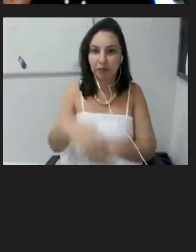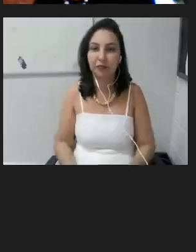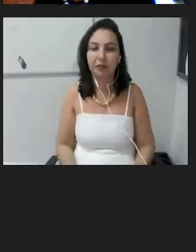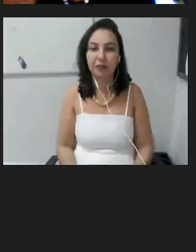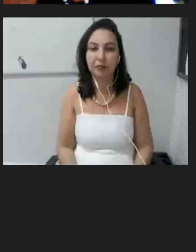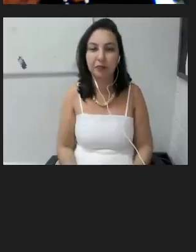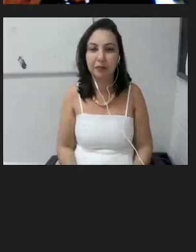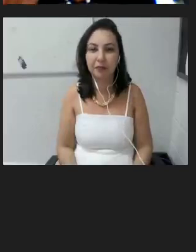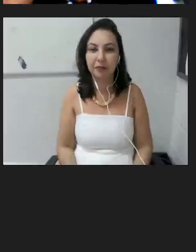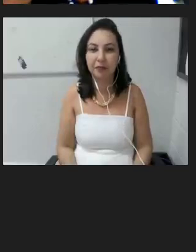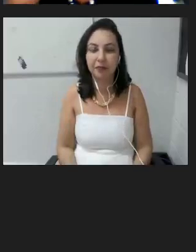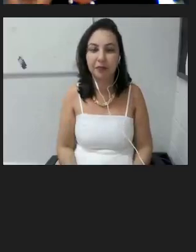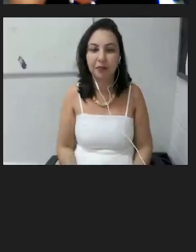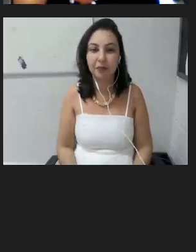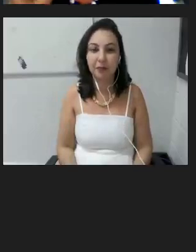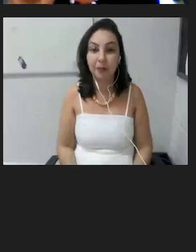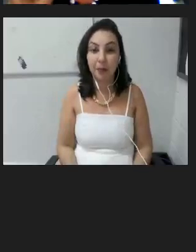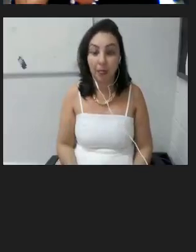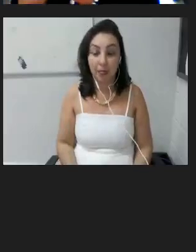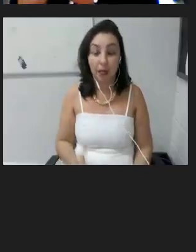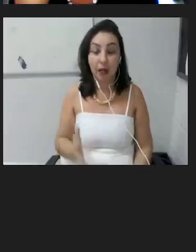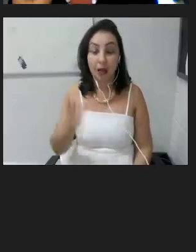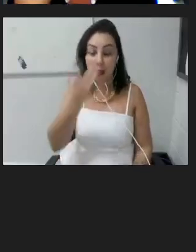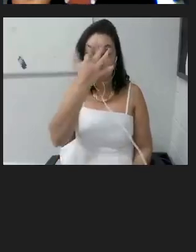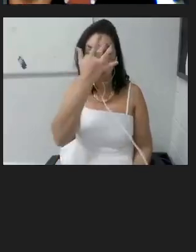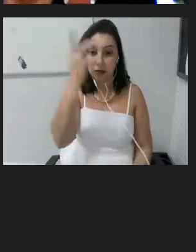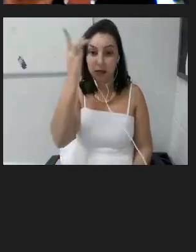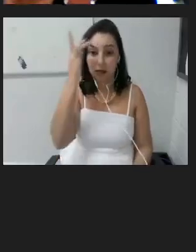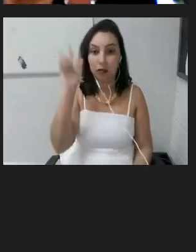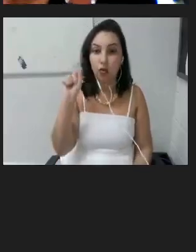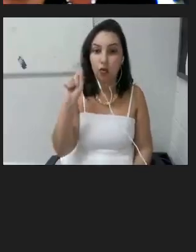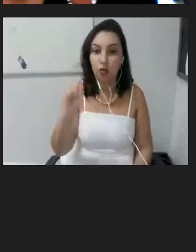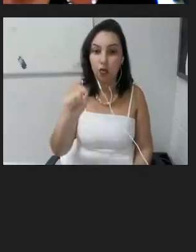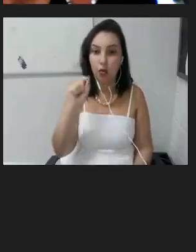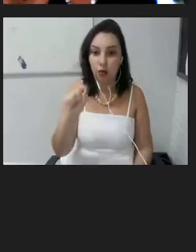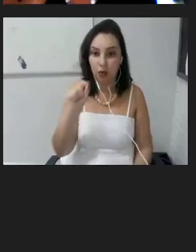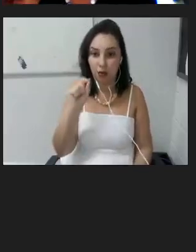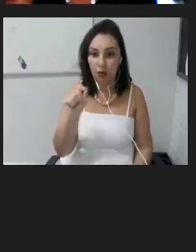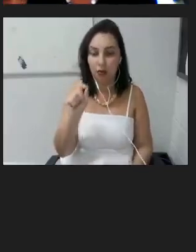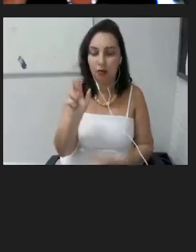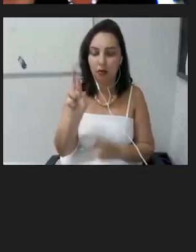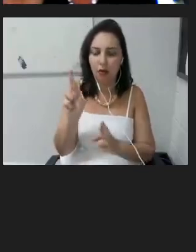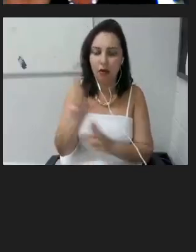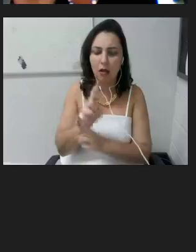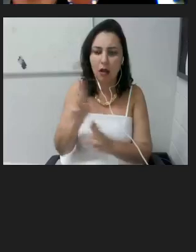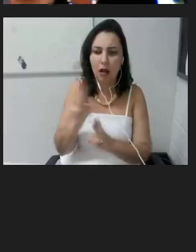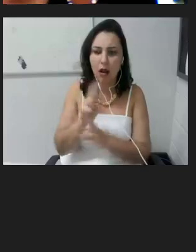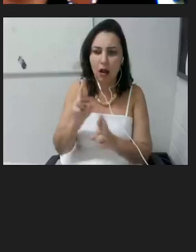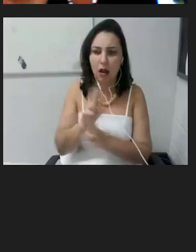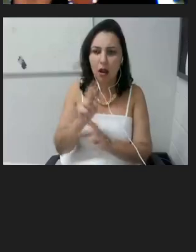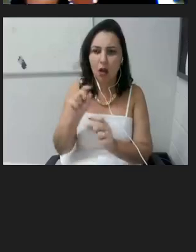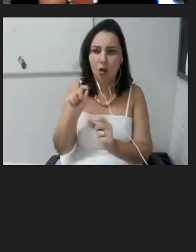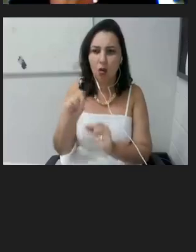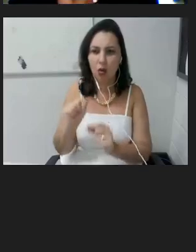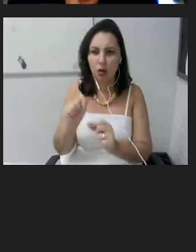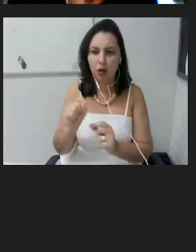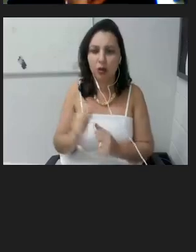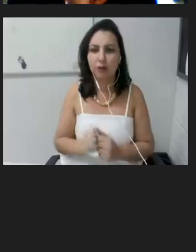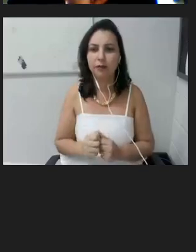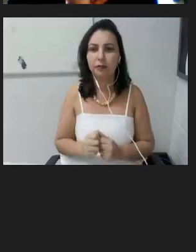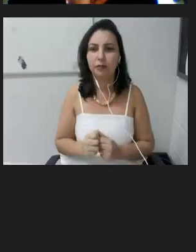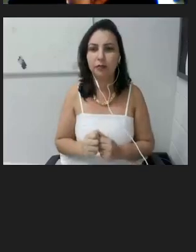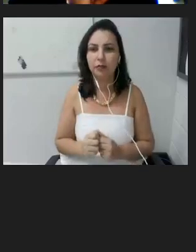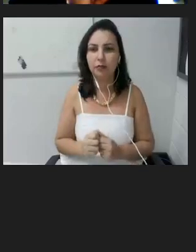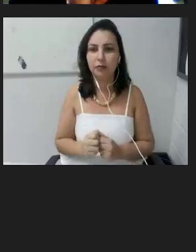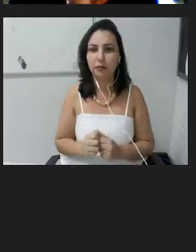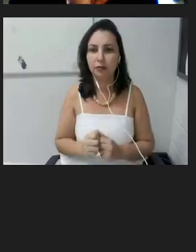Vamos lá. A saúde mental, ela está relacionada ao que tem sido chamado de